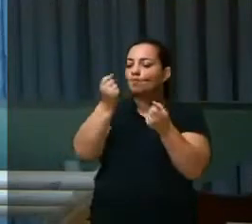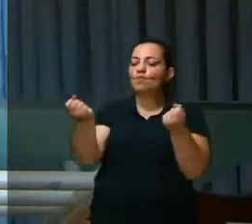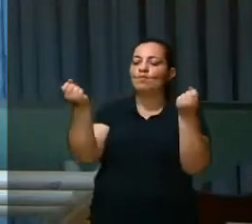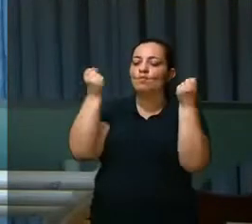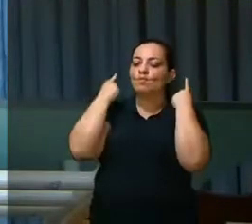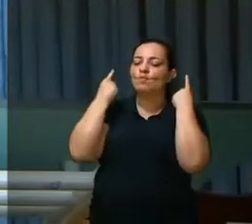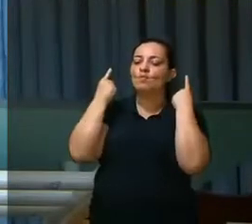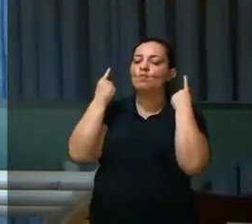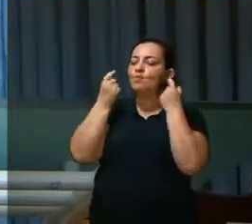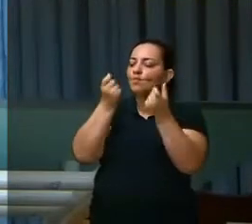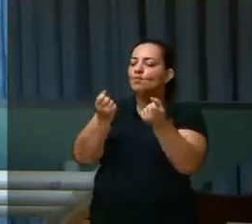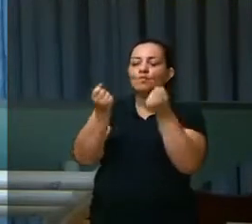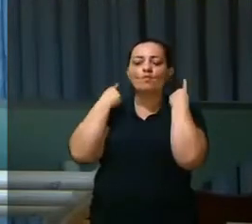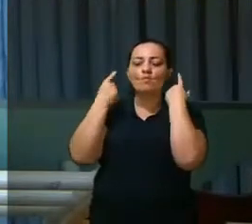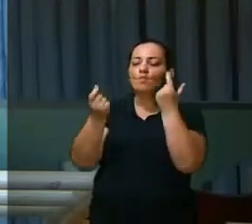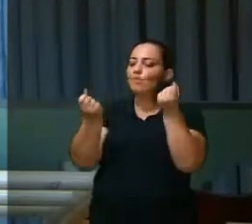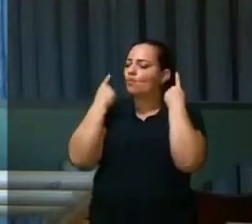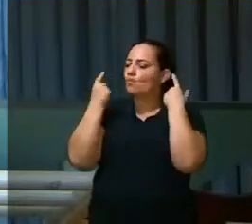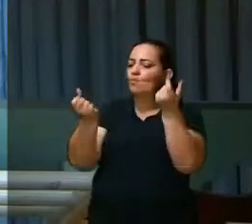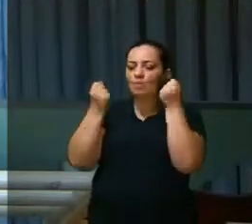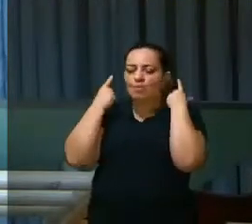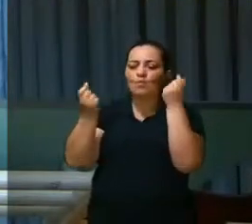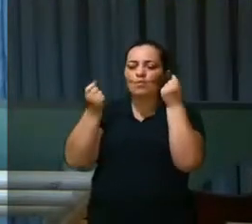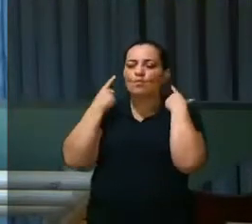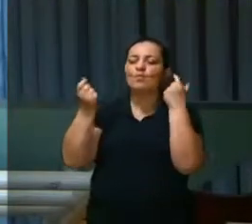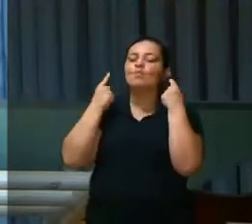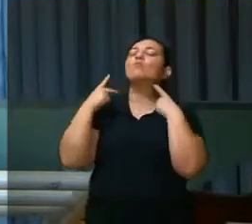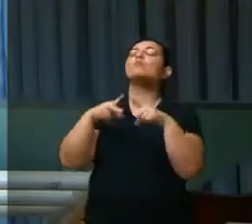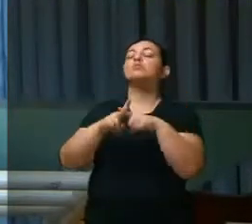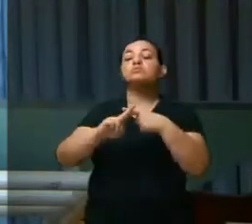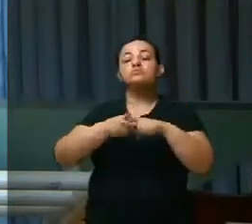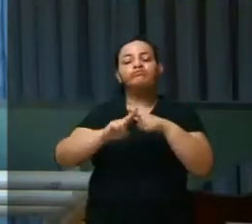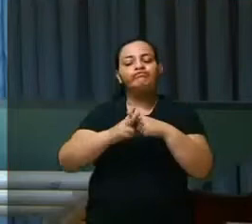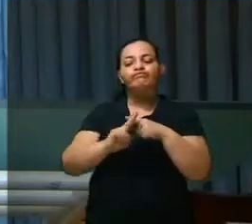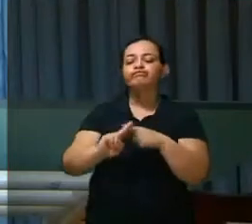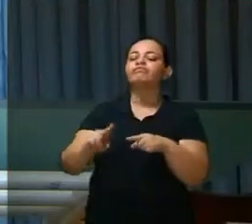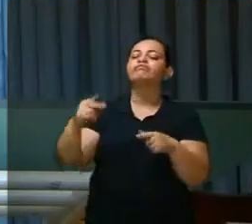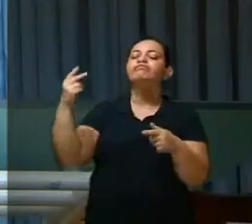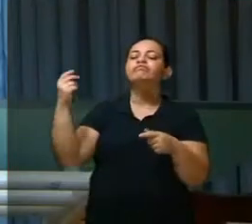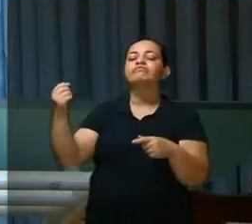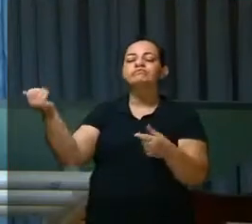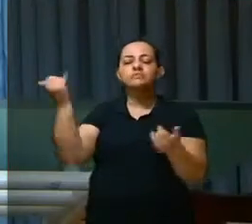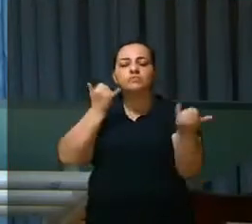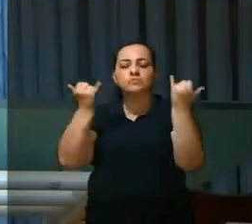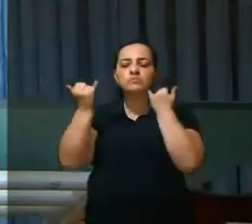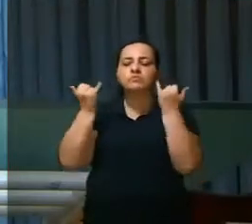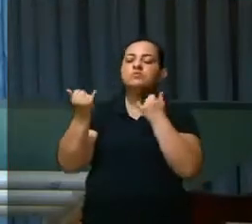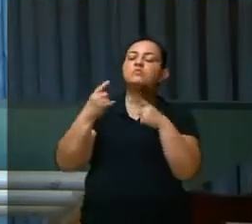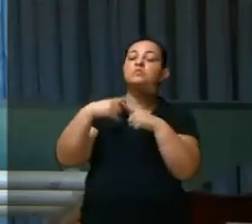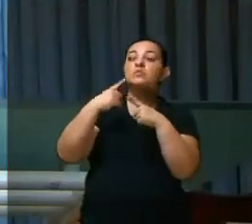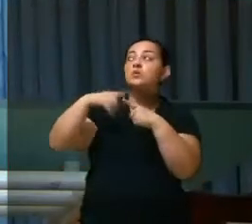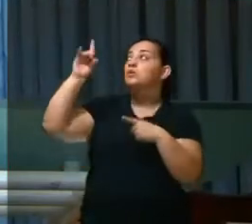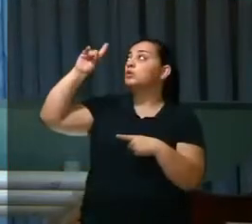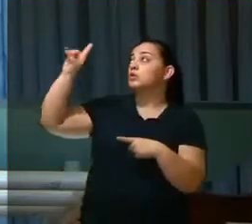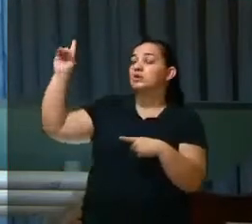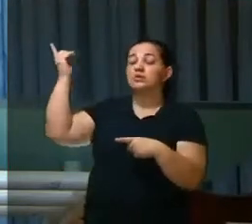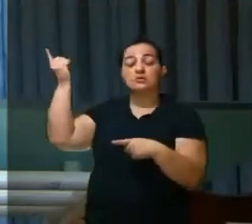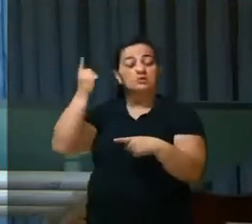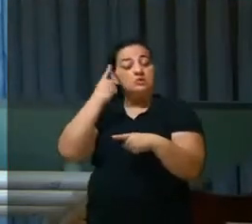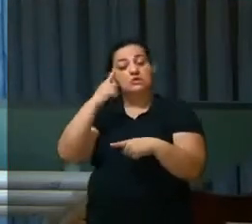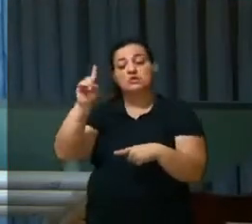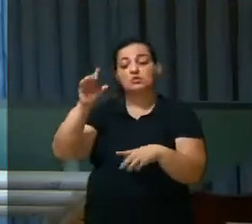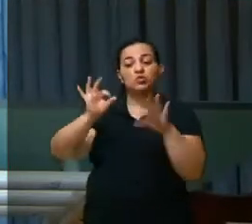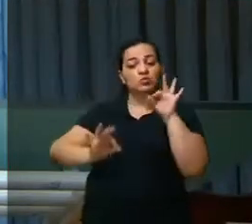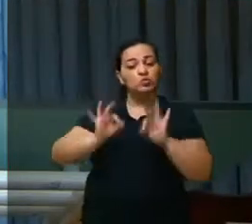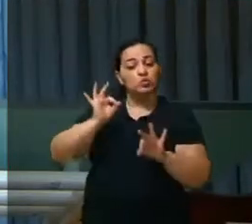voz do de Deus do da correção da advertência porque Deus não leva o homem